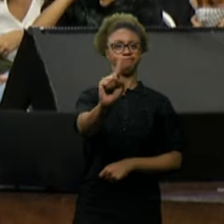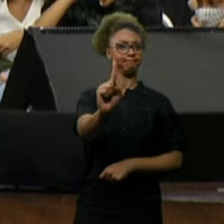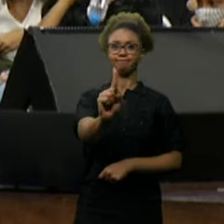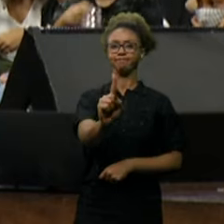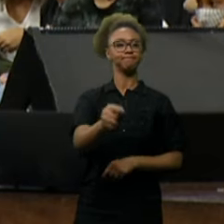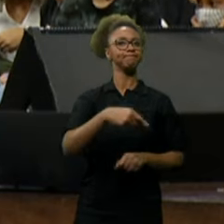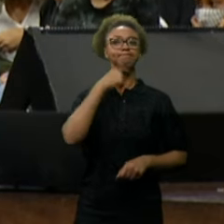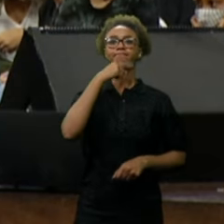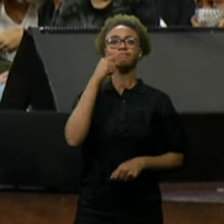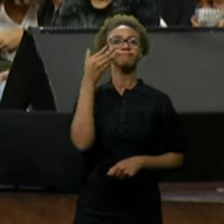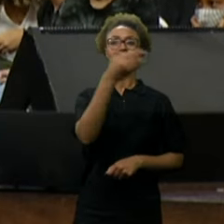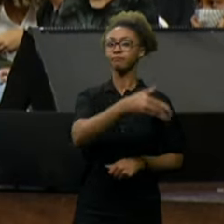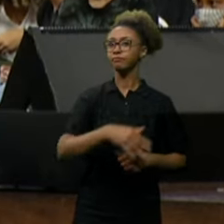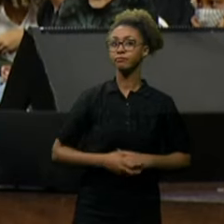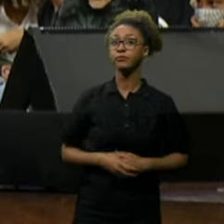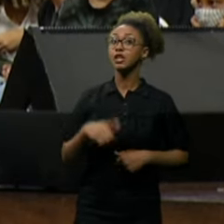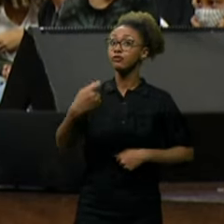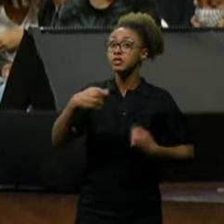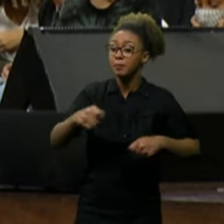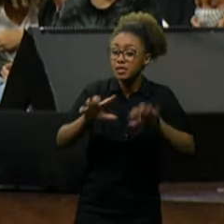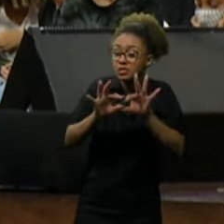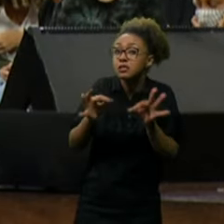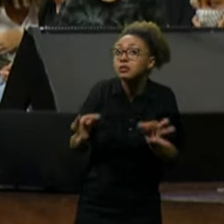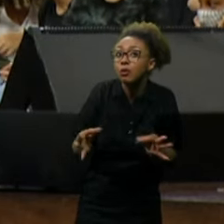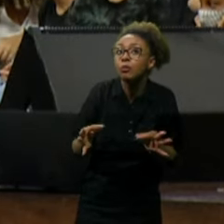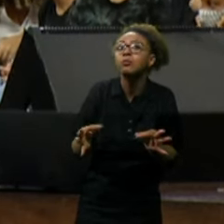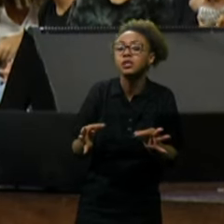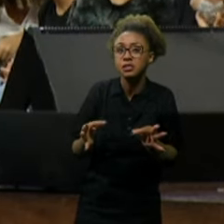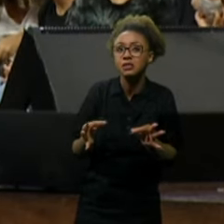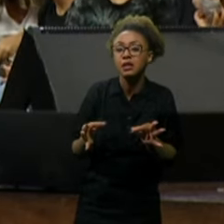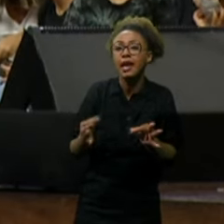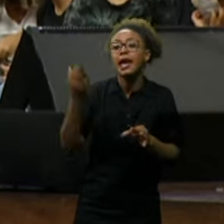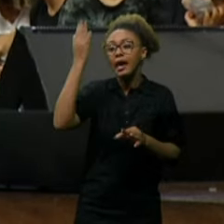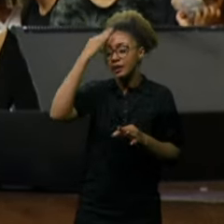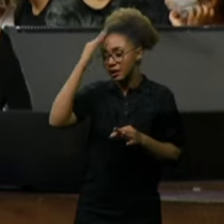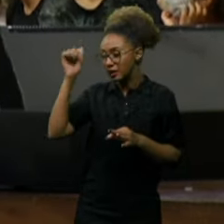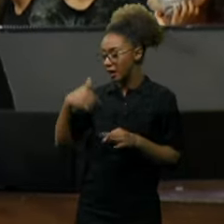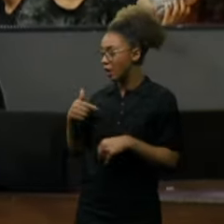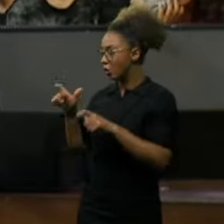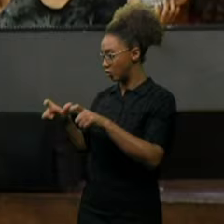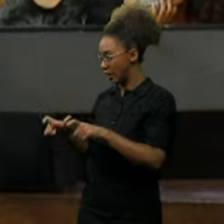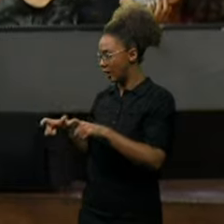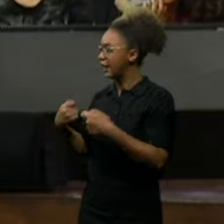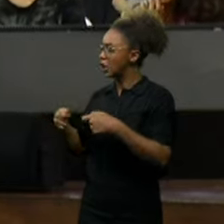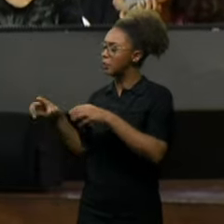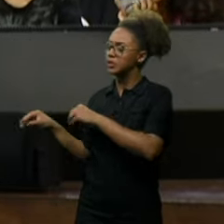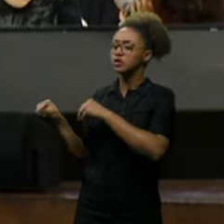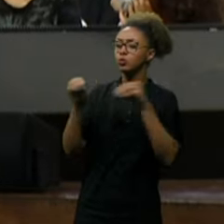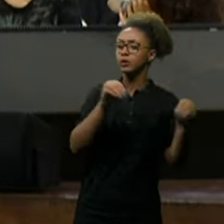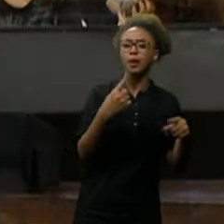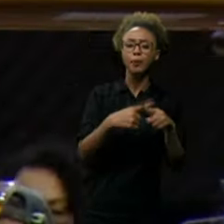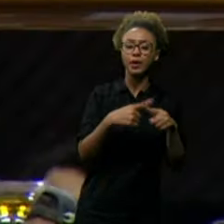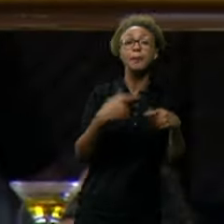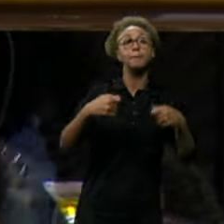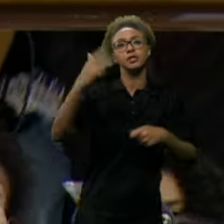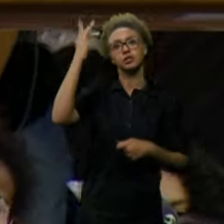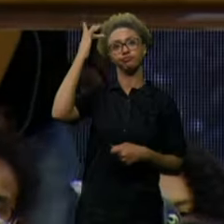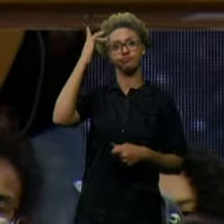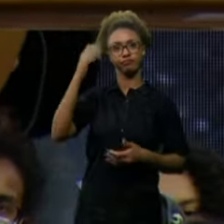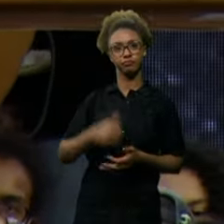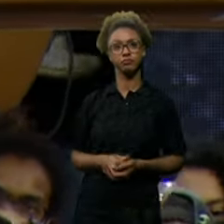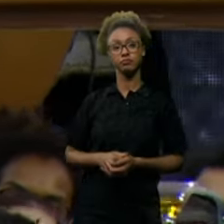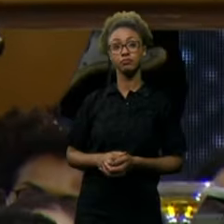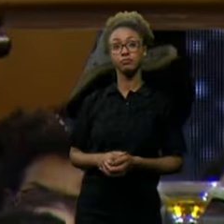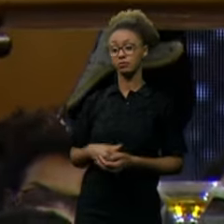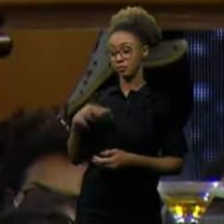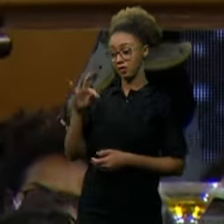vai conseguir chegar lá se o primeiro você não tiver humildade para reconhecer Onde está aí porque tem que sair e ele vai sair do lugar das